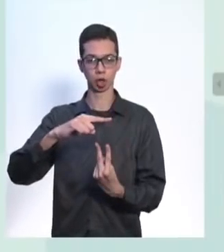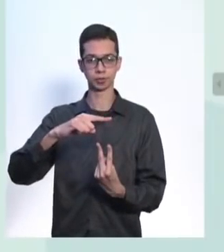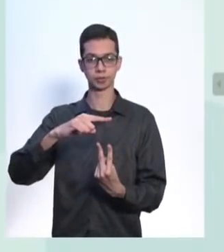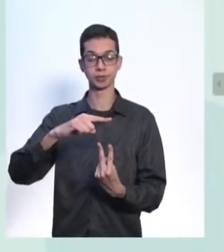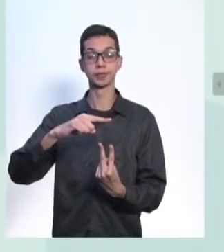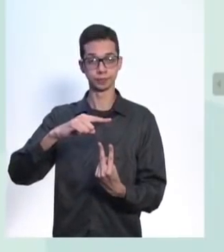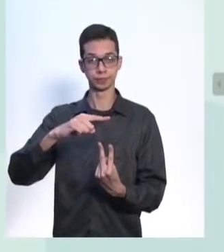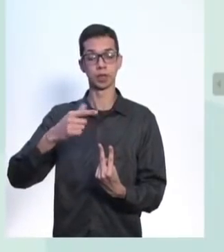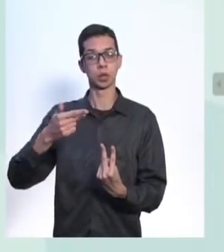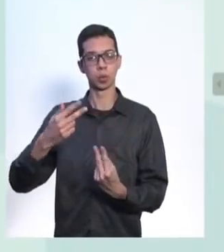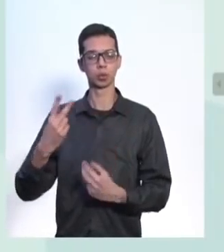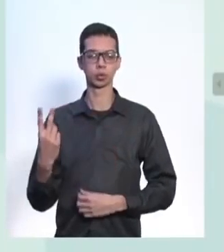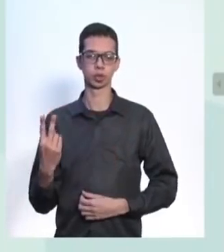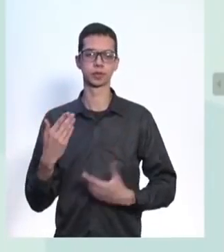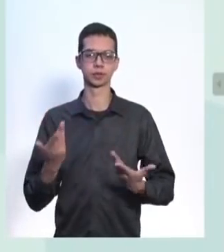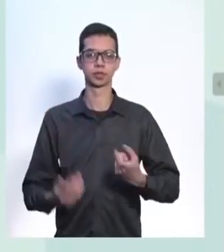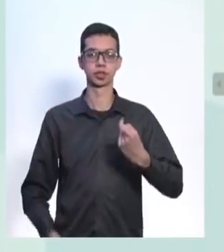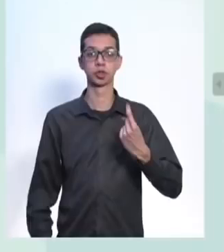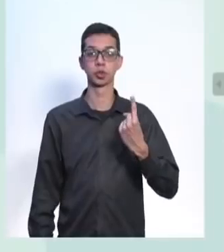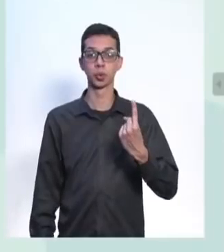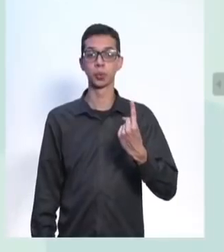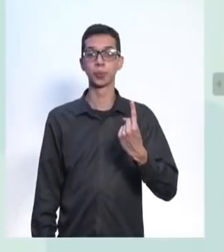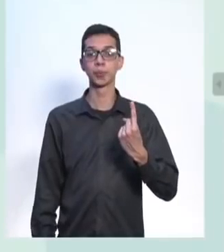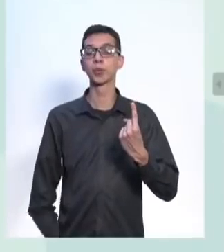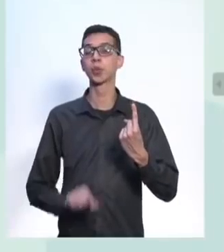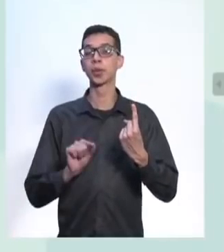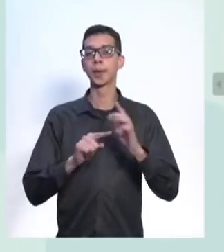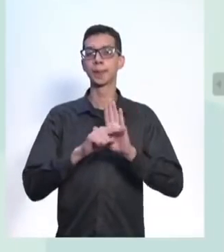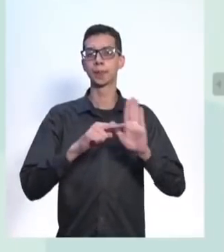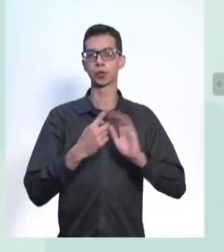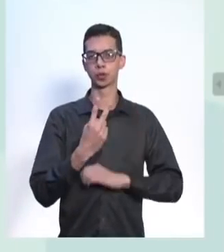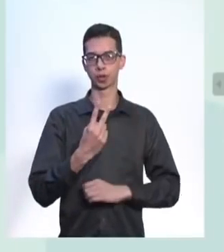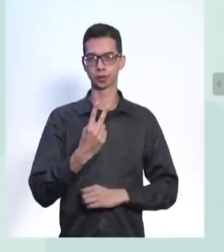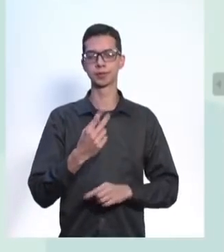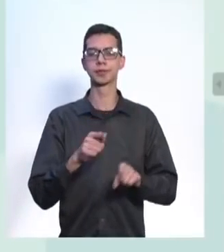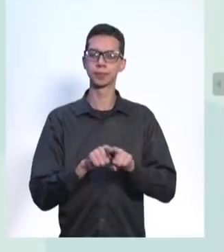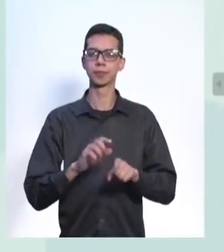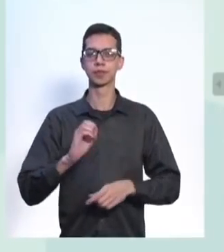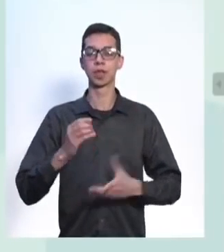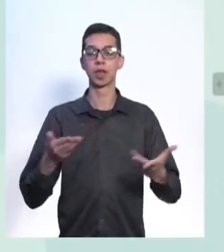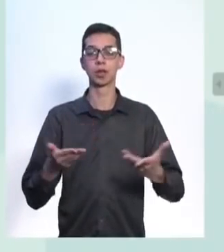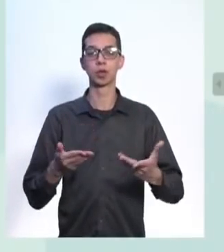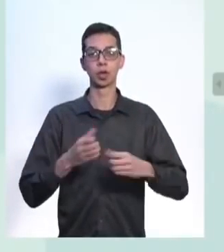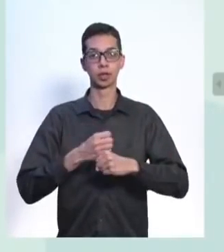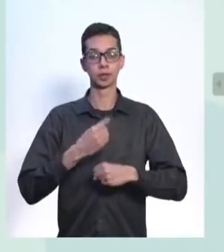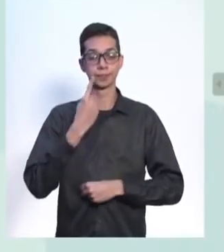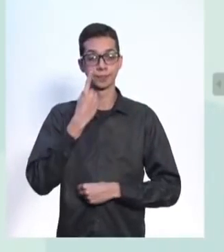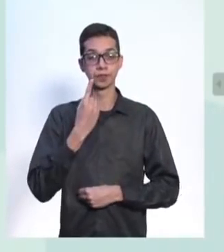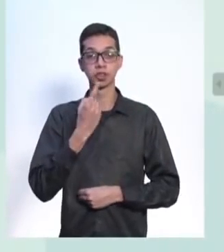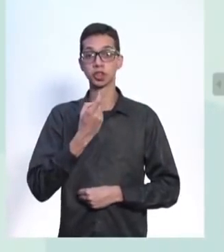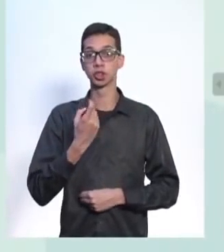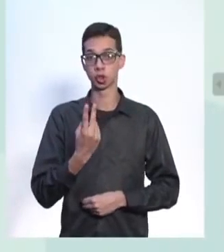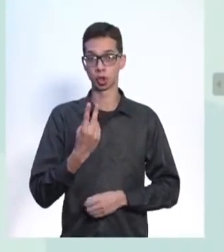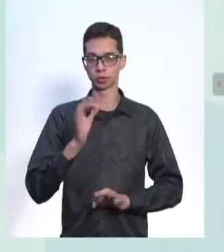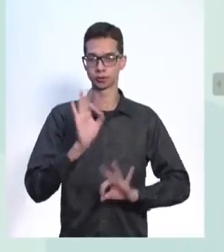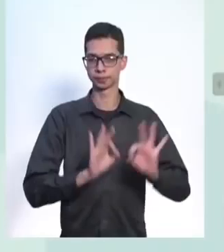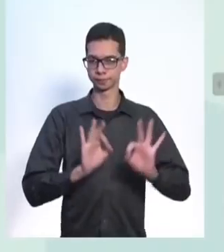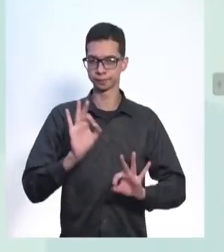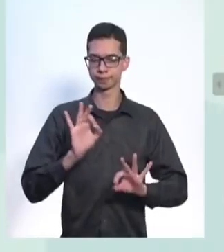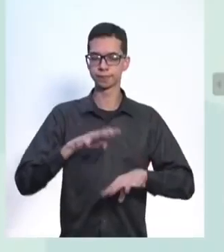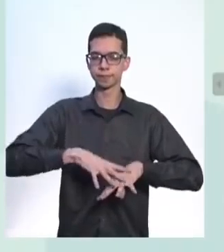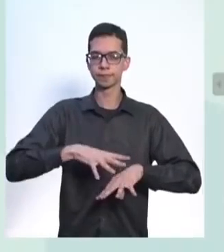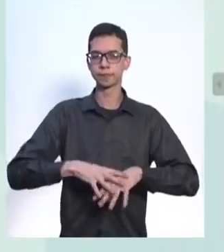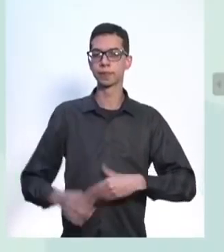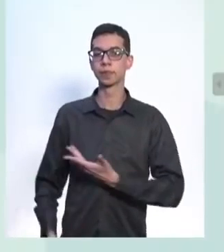x1 vai ser o ponto menos 2 com 0. E agora, eu vou calcular o x2. Vou usar o sinal